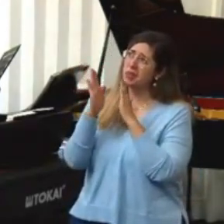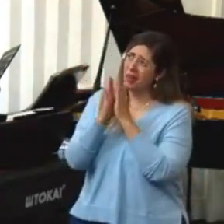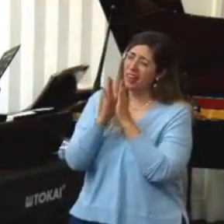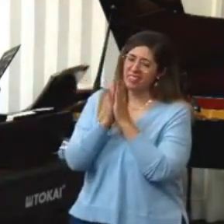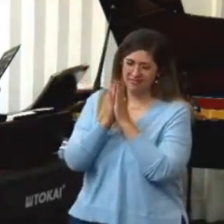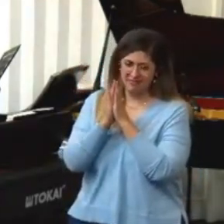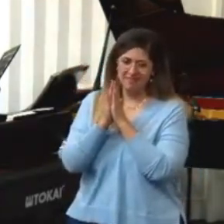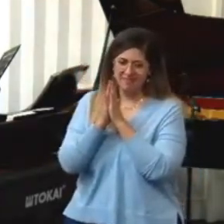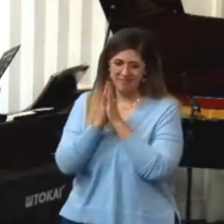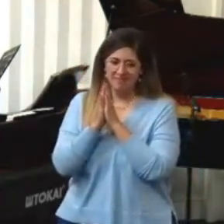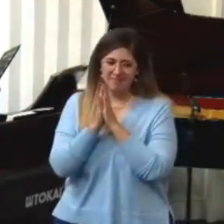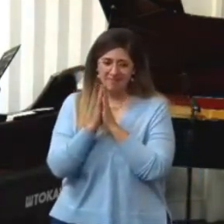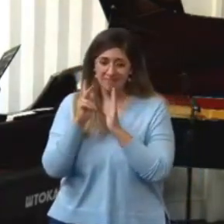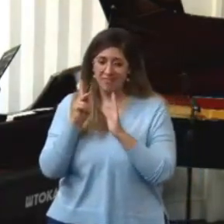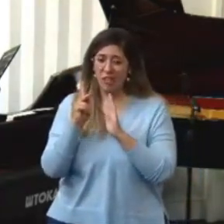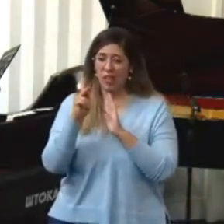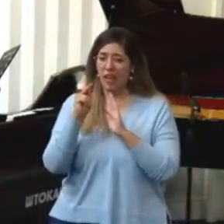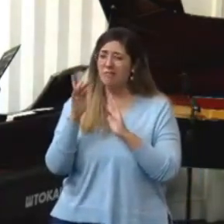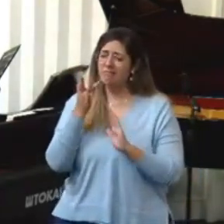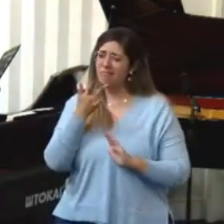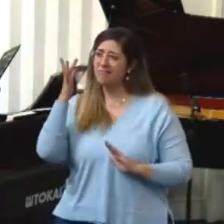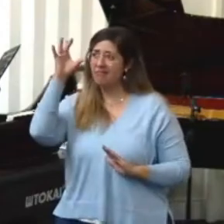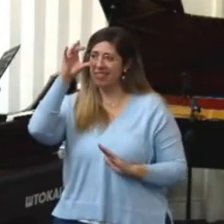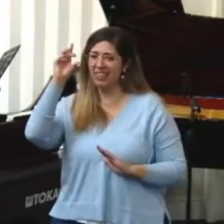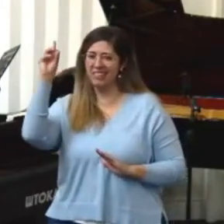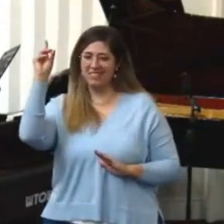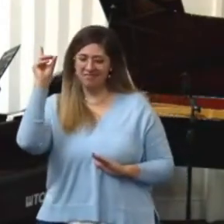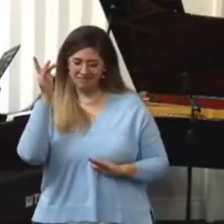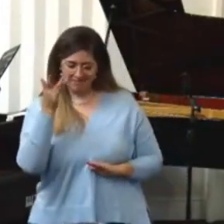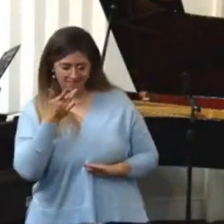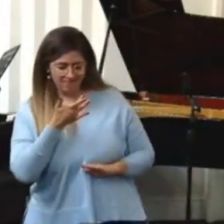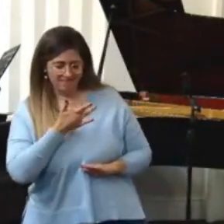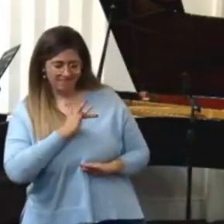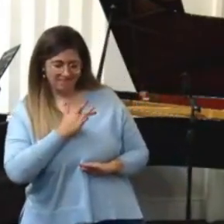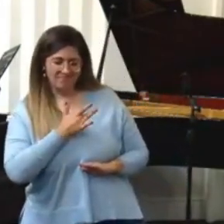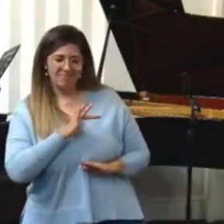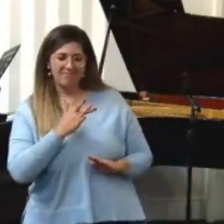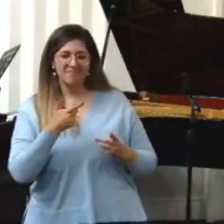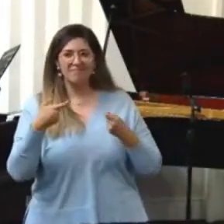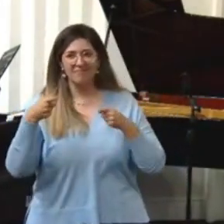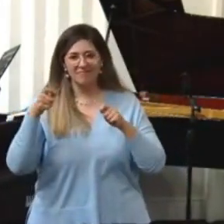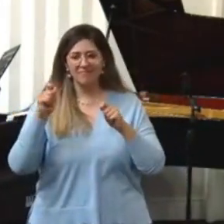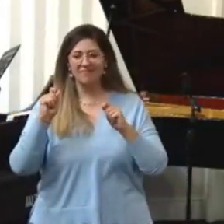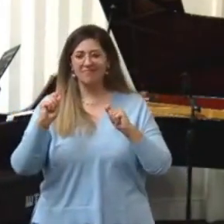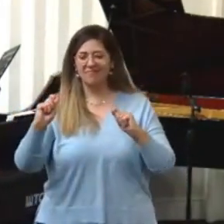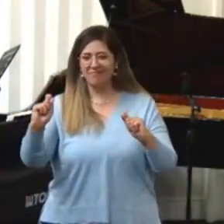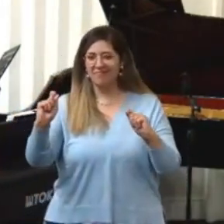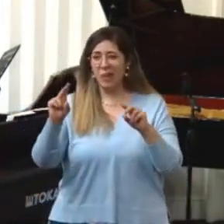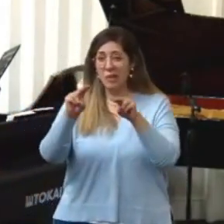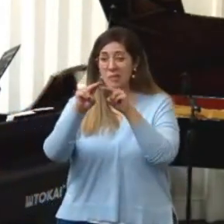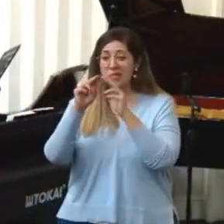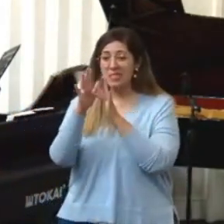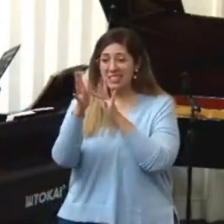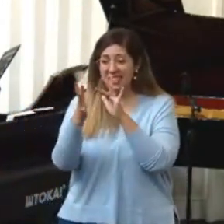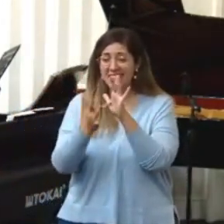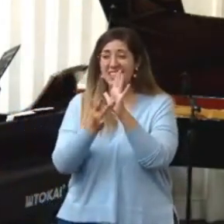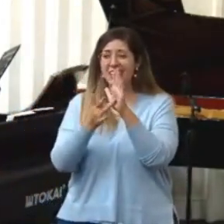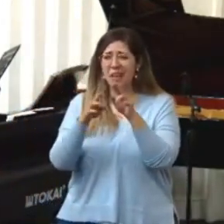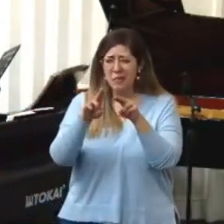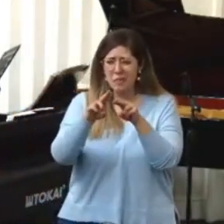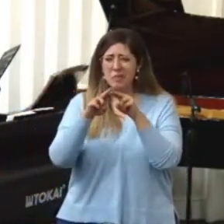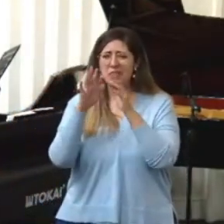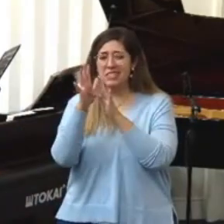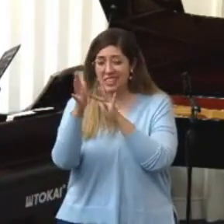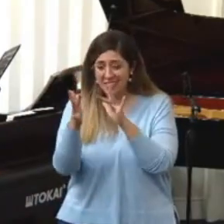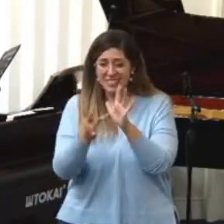zombado, ainda assim na sua misericórdia, quando este homem ou esta mulher oram em Jesus, por causa